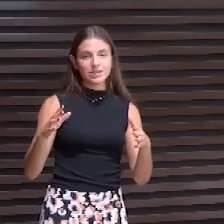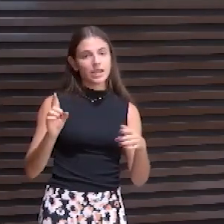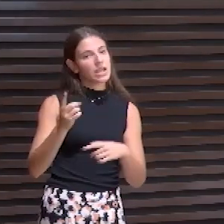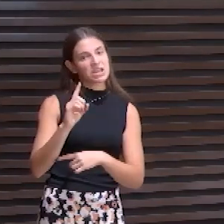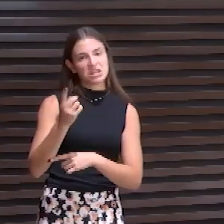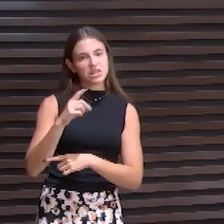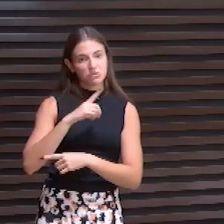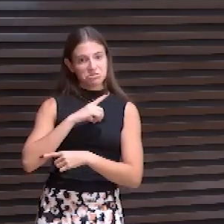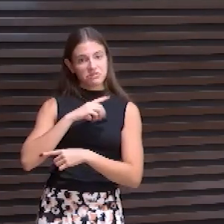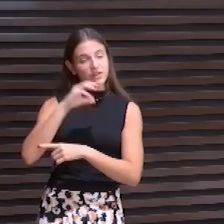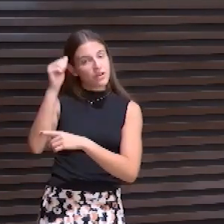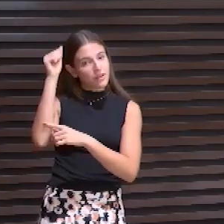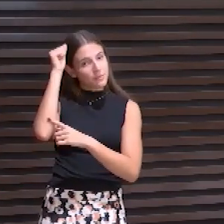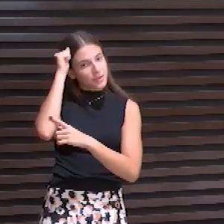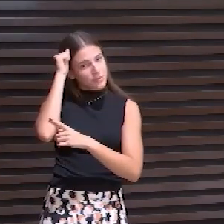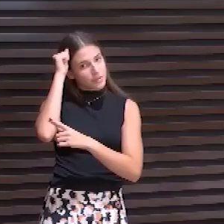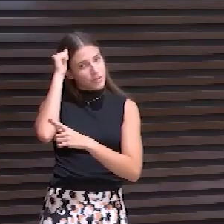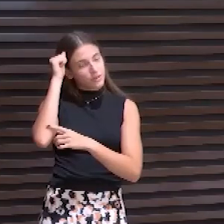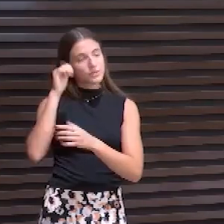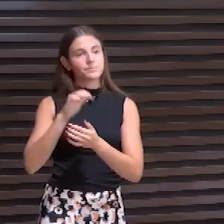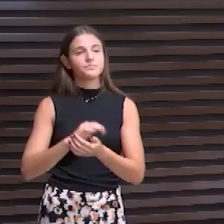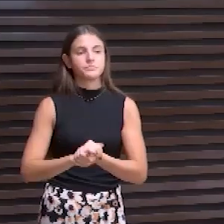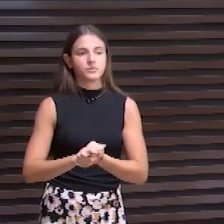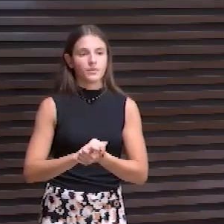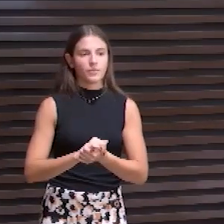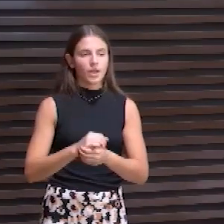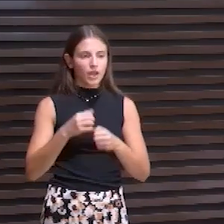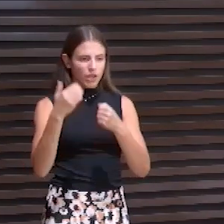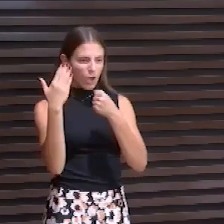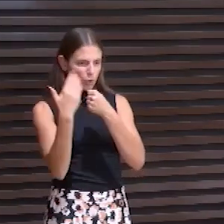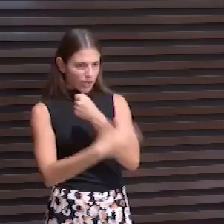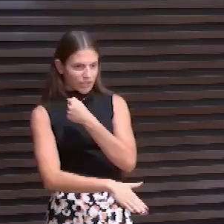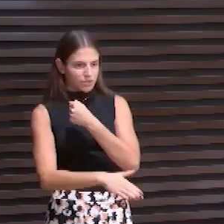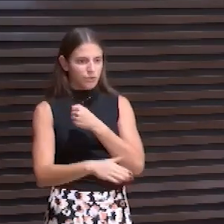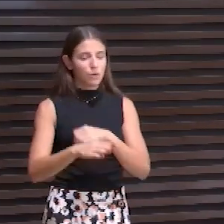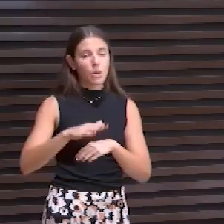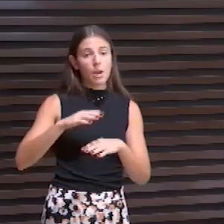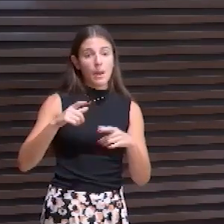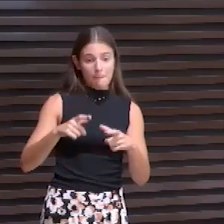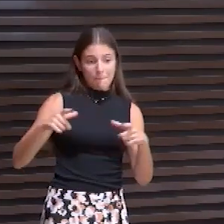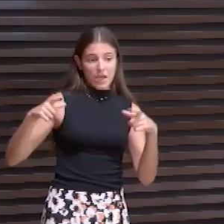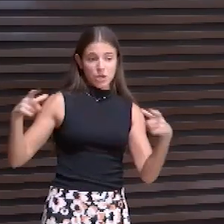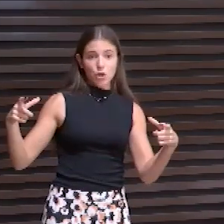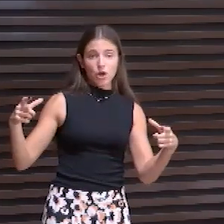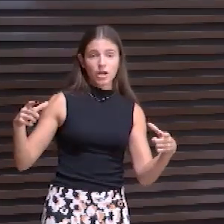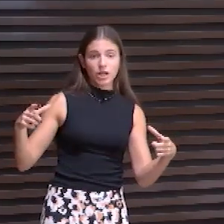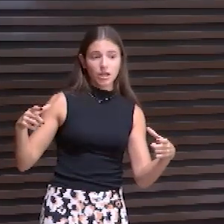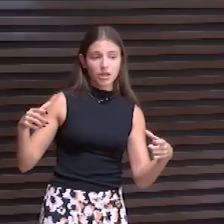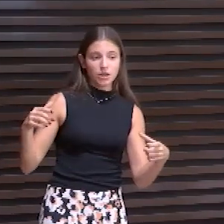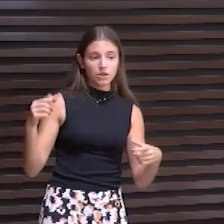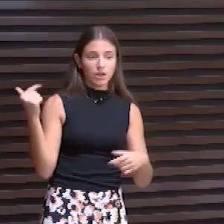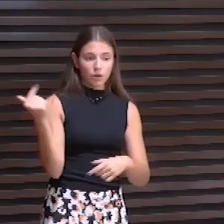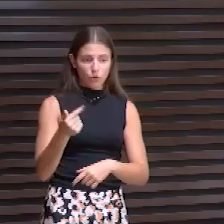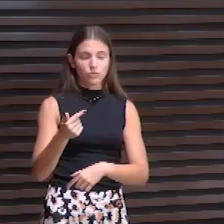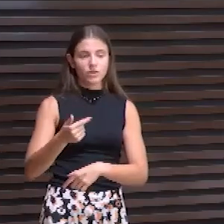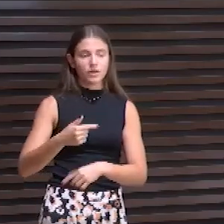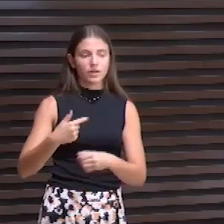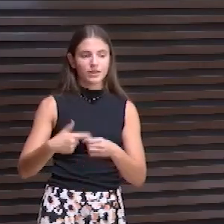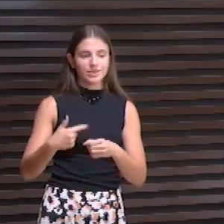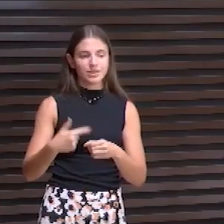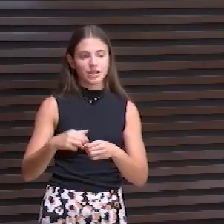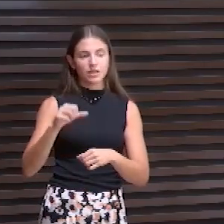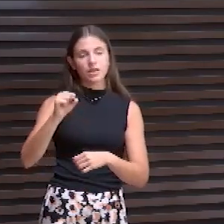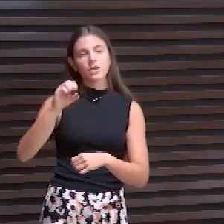E o rigor com elas será maior do que Sodoma e Gomorra. Porque a quem muito é dado, muito mais será cobrado.